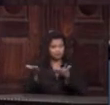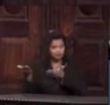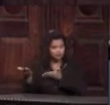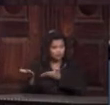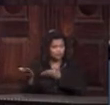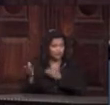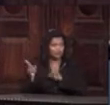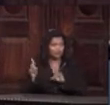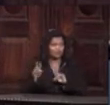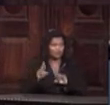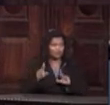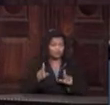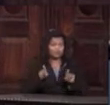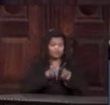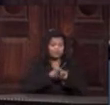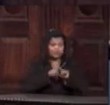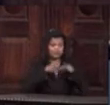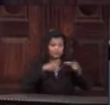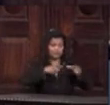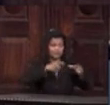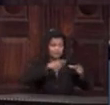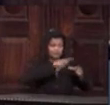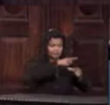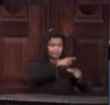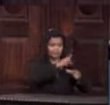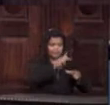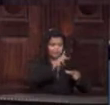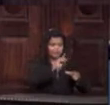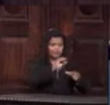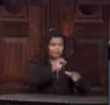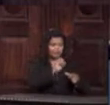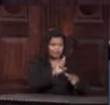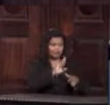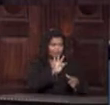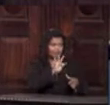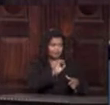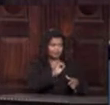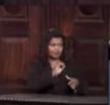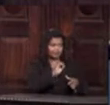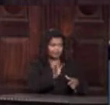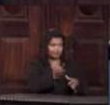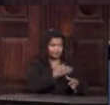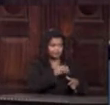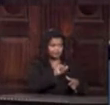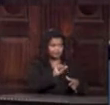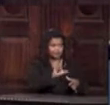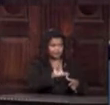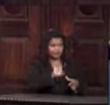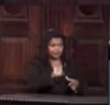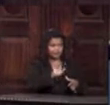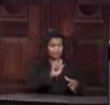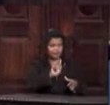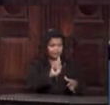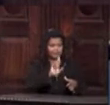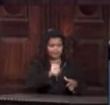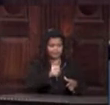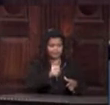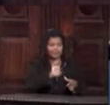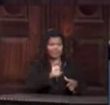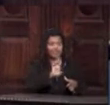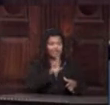dilma rousseff uma iniciativa do meu companheiro e amigo deputado ajudámos que